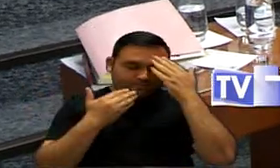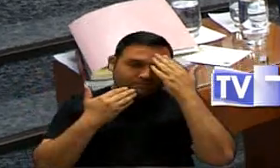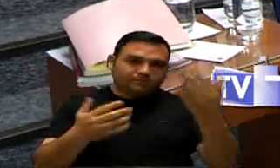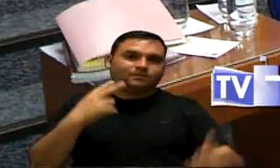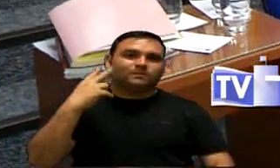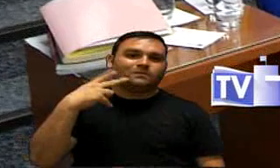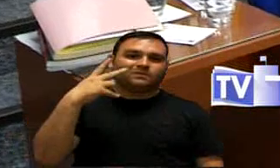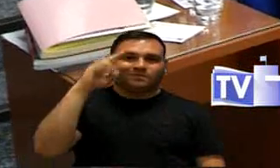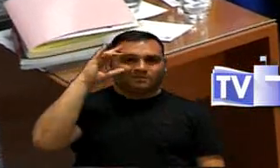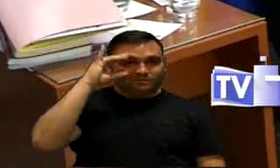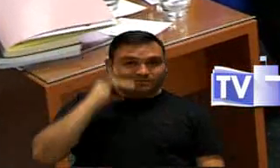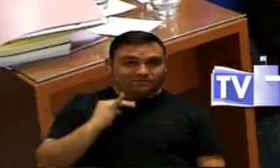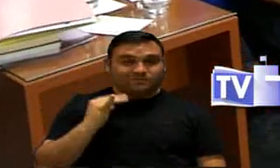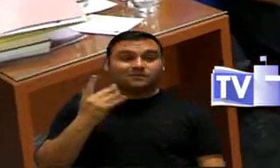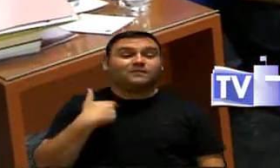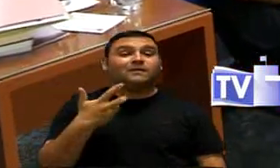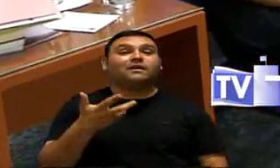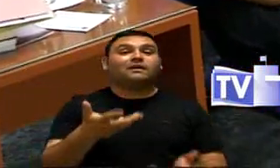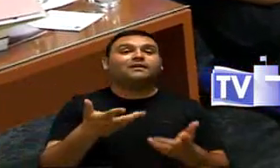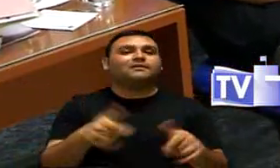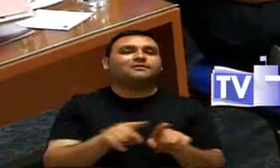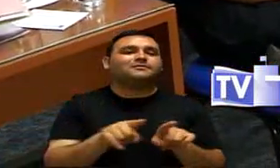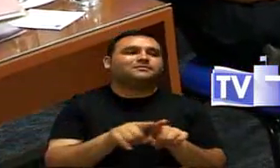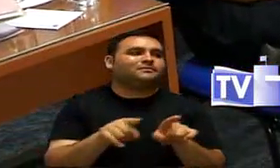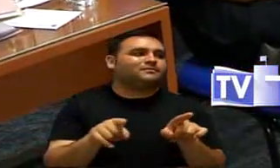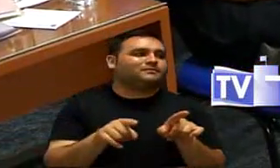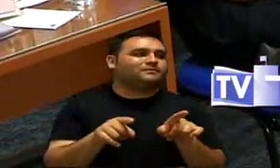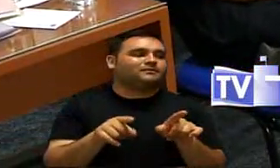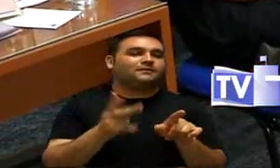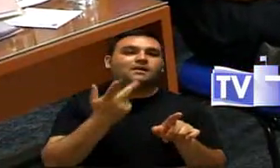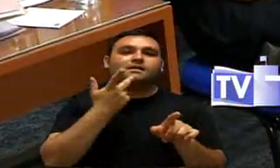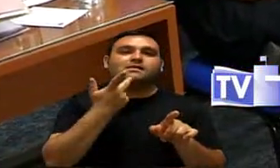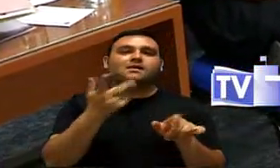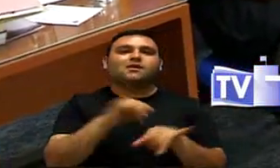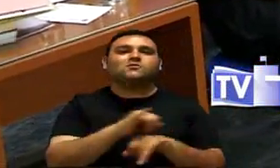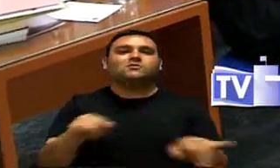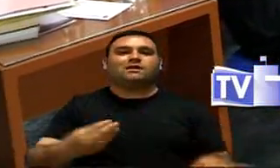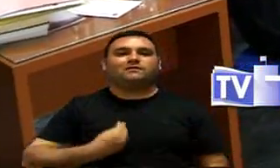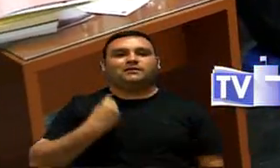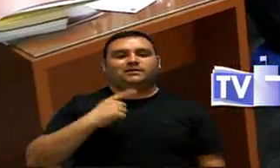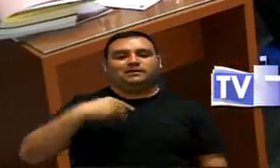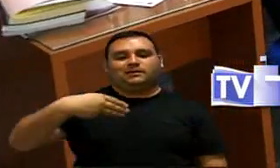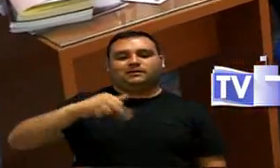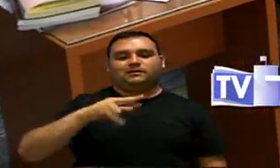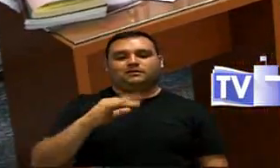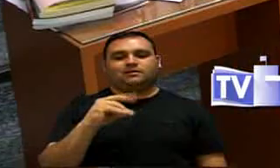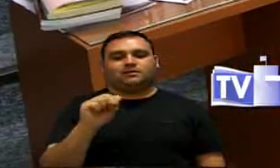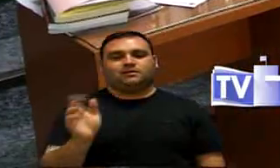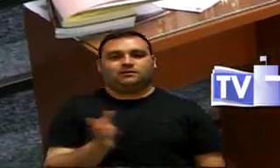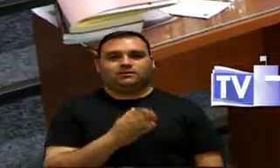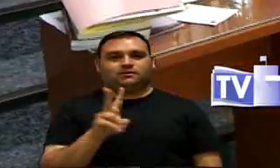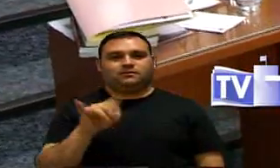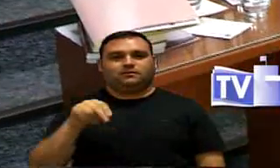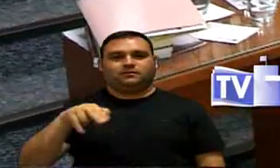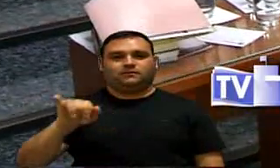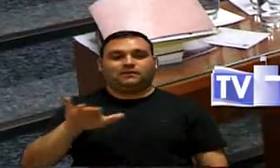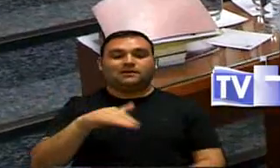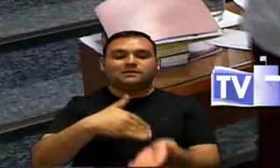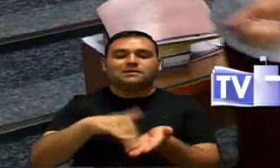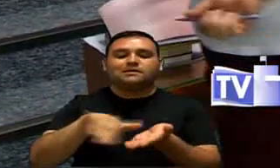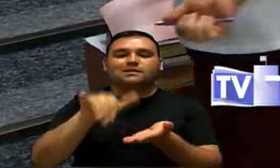Obrigada, vereadora Yara. Quero colocar também, anunciar a presença da Márcia Viana, que é